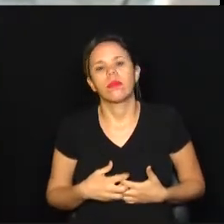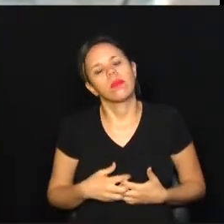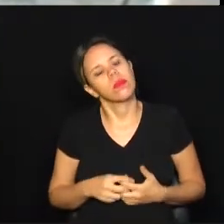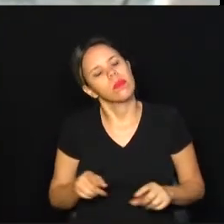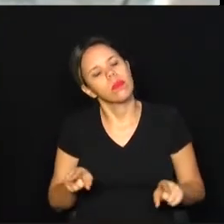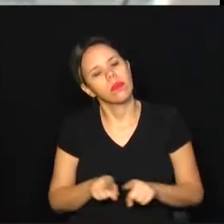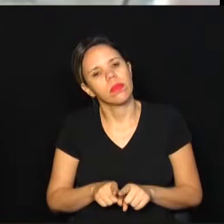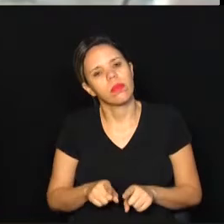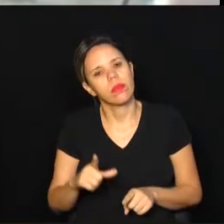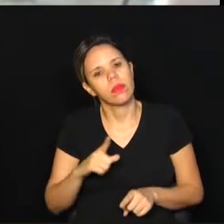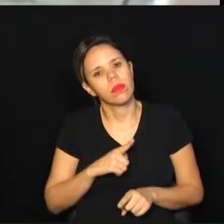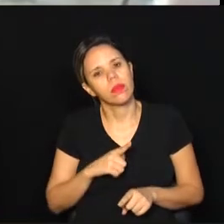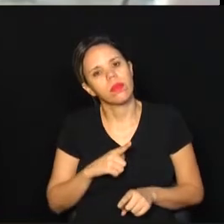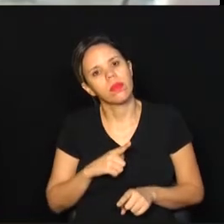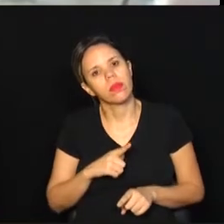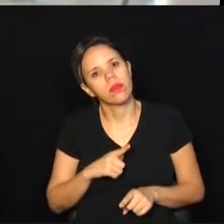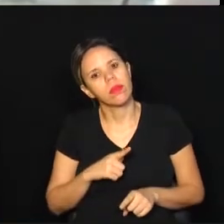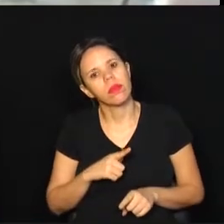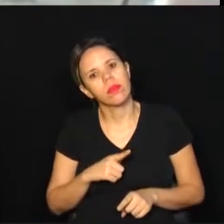nós temos também